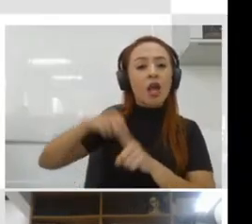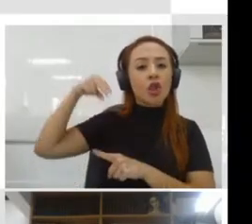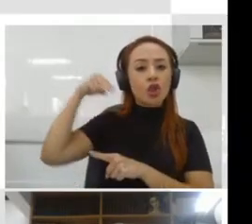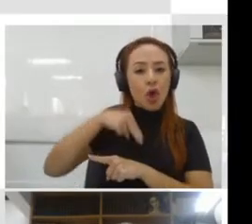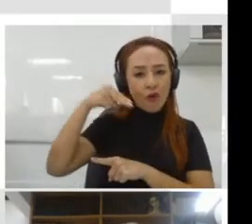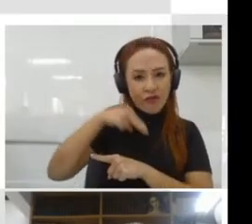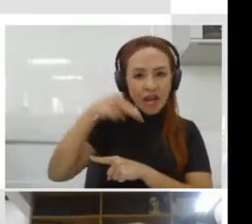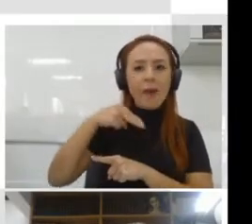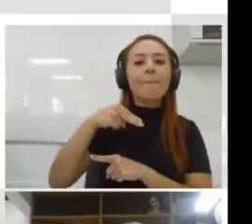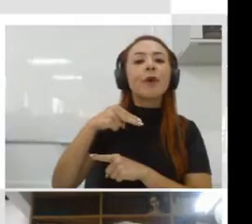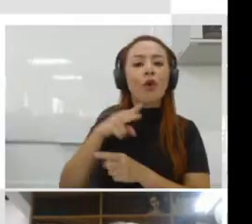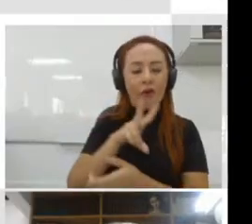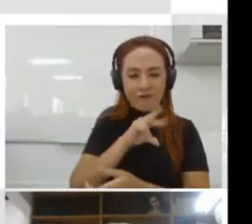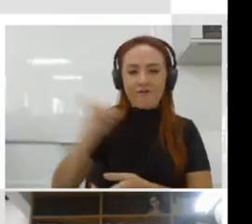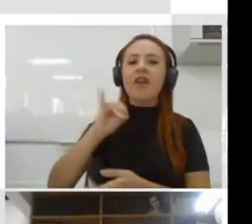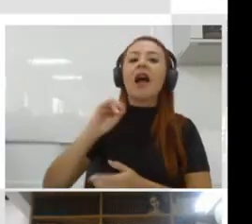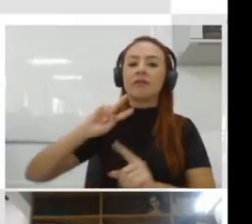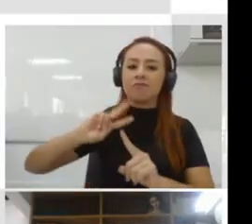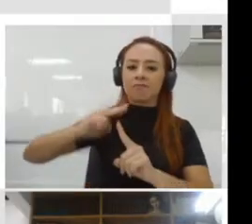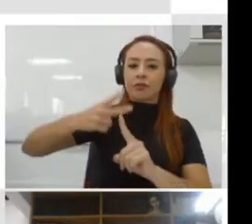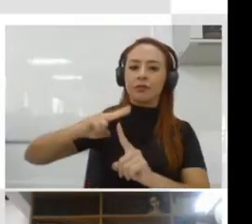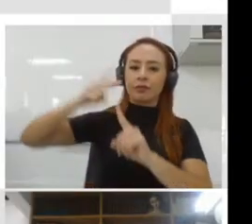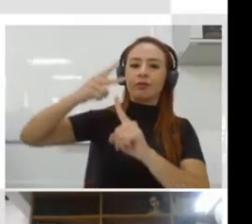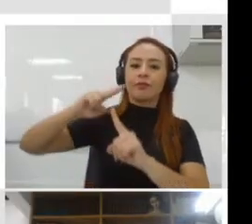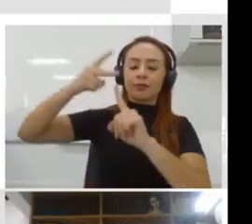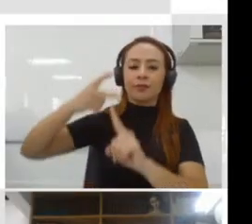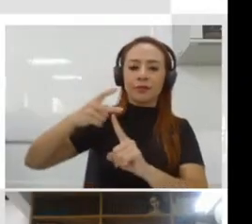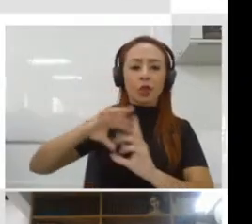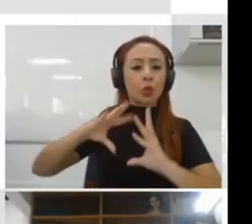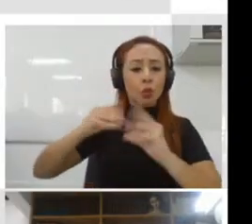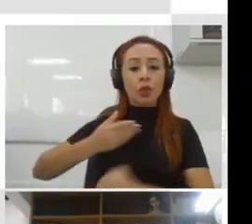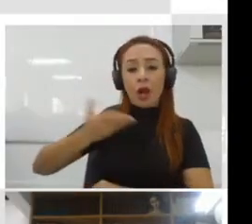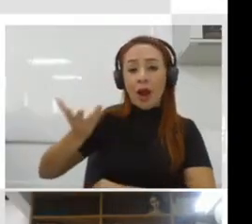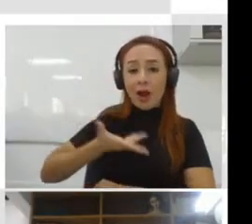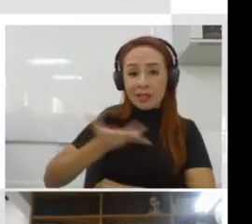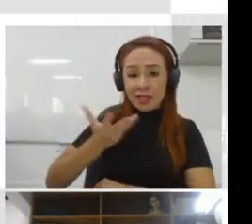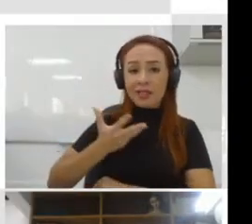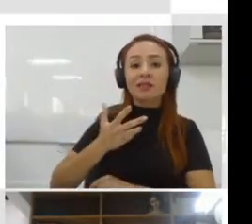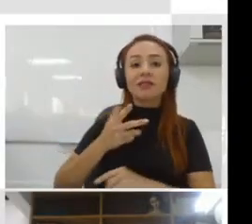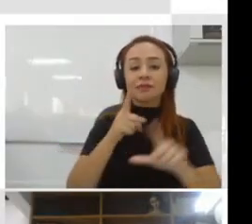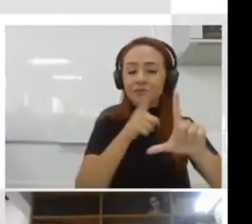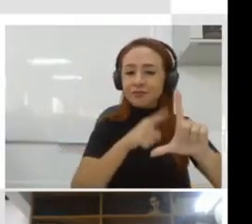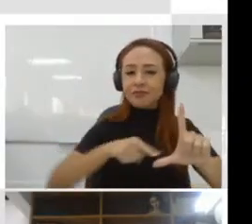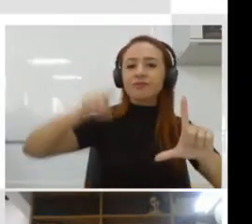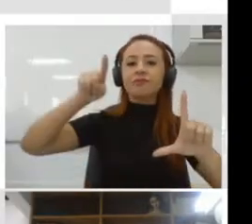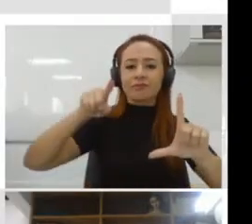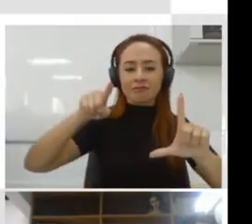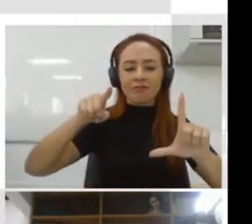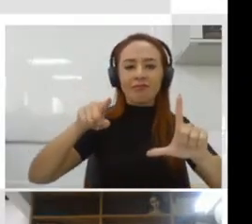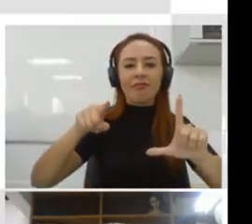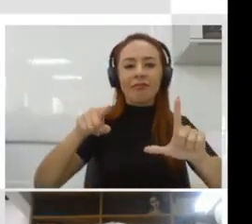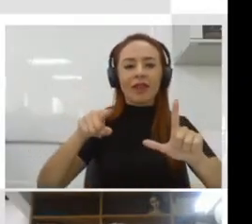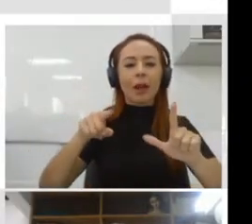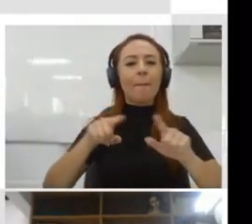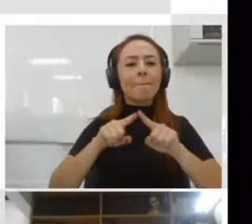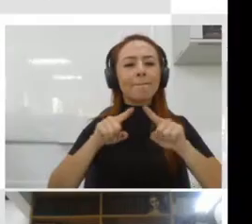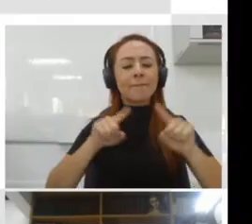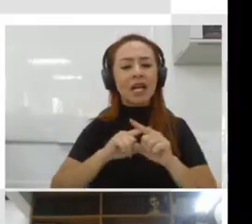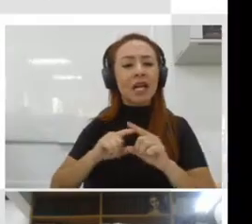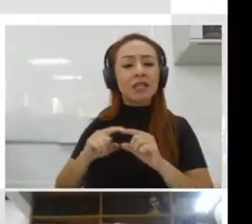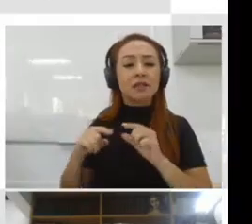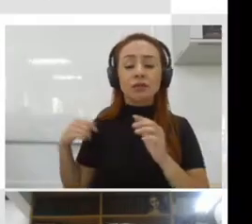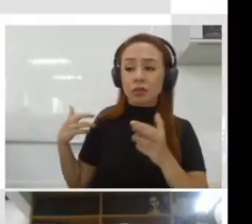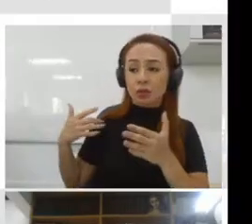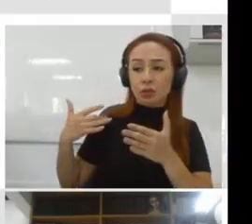milhão. Aceleração do aquecimento, tudo isso aqui é agora consequência, né? Porque até agora era toda a cozinha, né, do aquecimento,